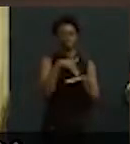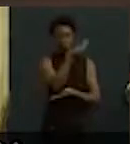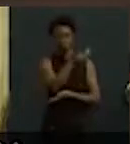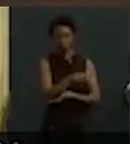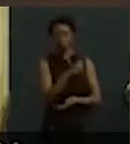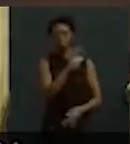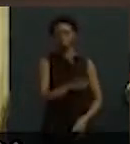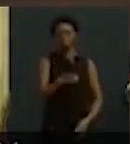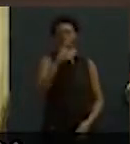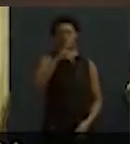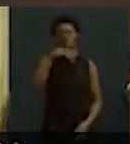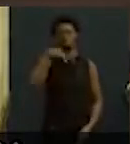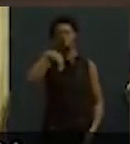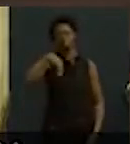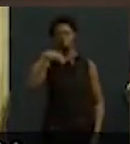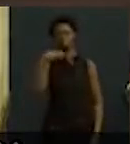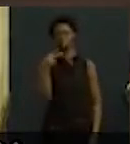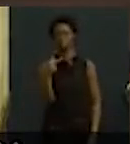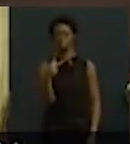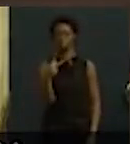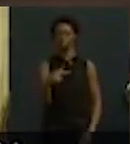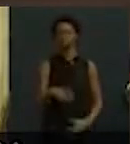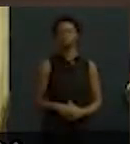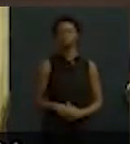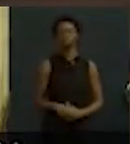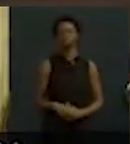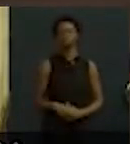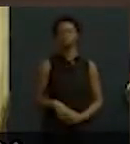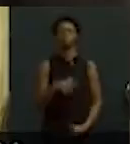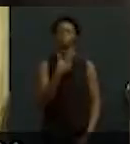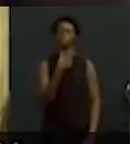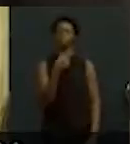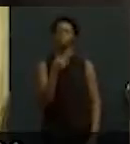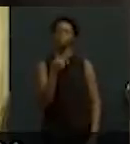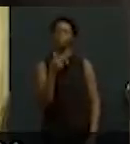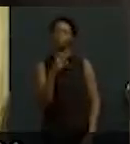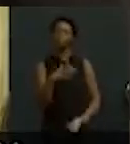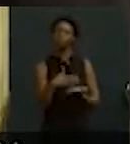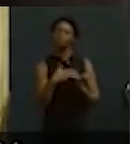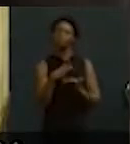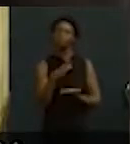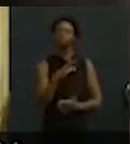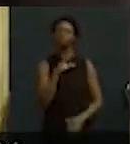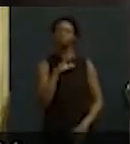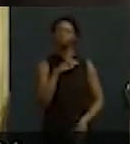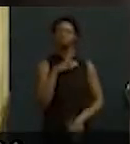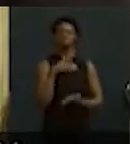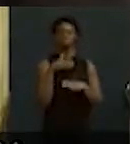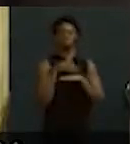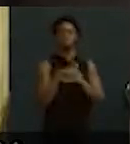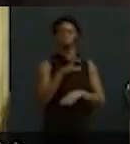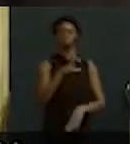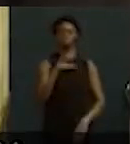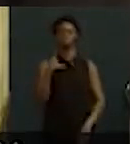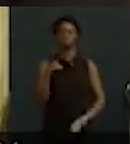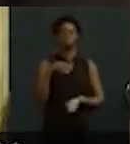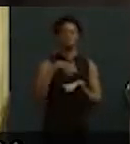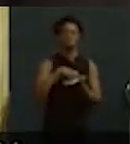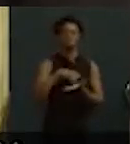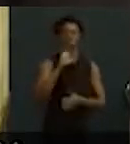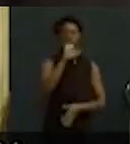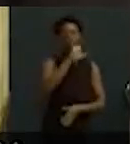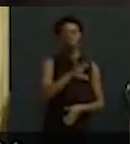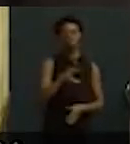a secretária-geral do Ministério Público. Desde 2015, é a coordenadora do Centro Regional de